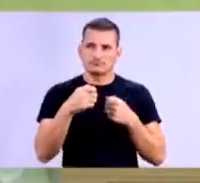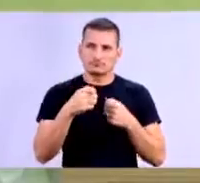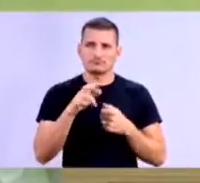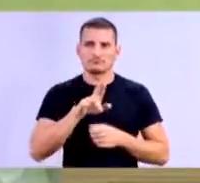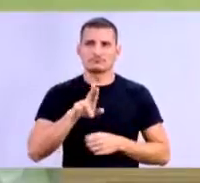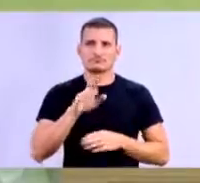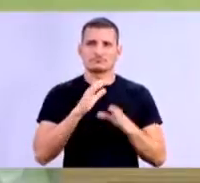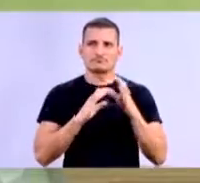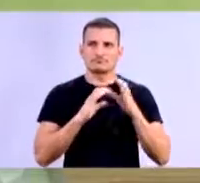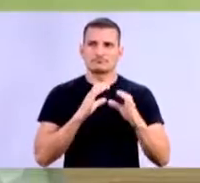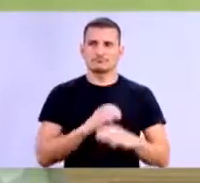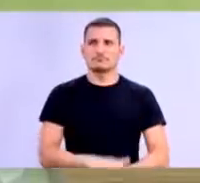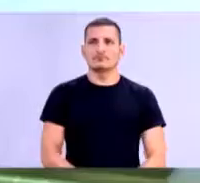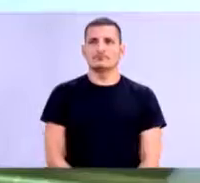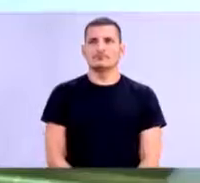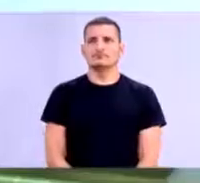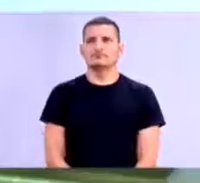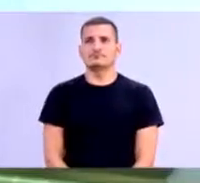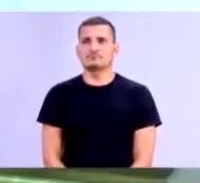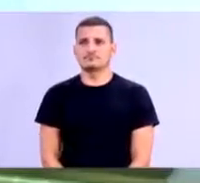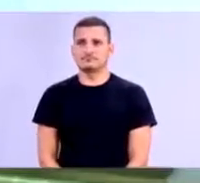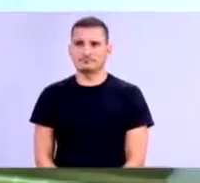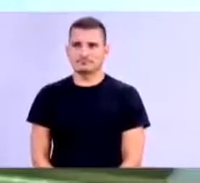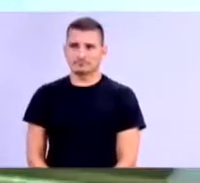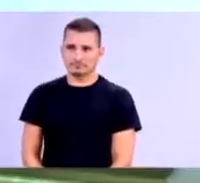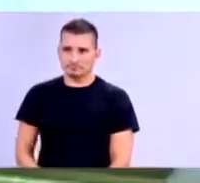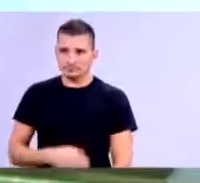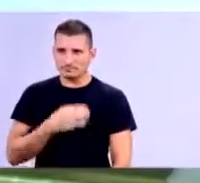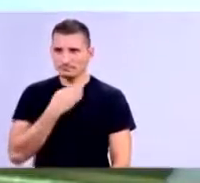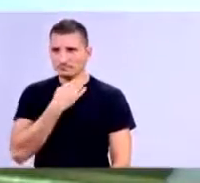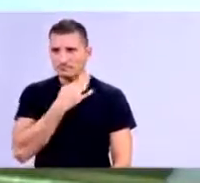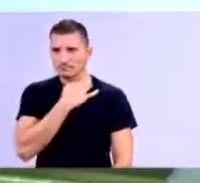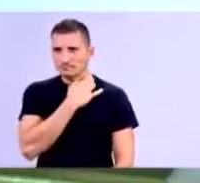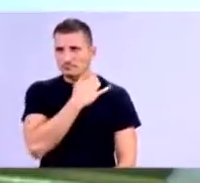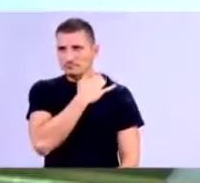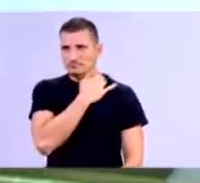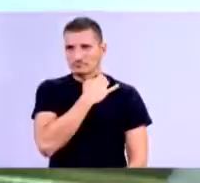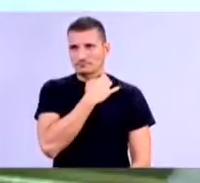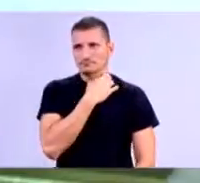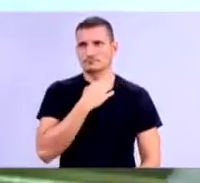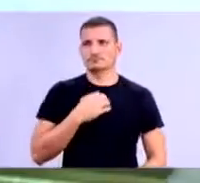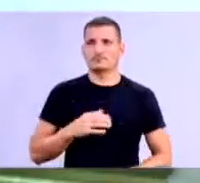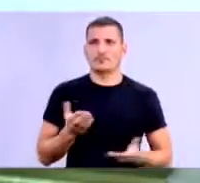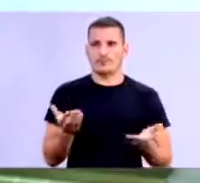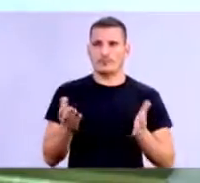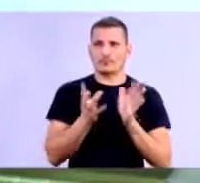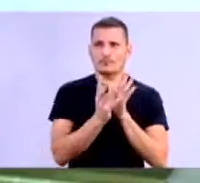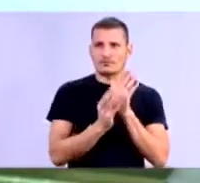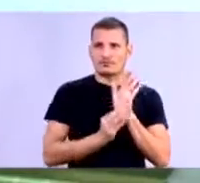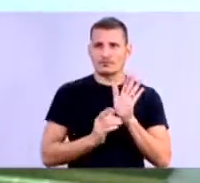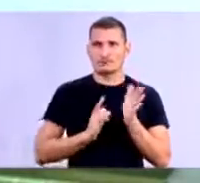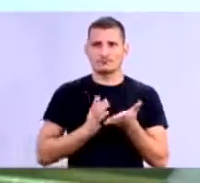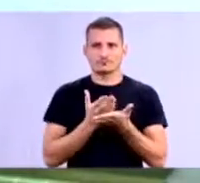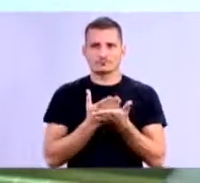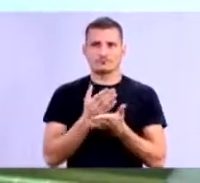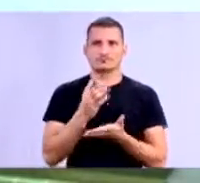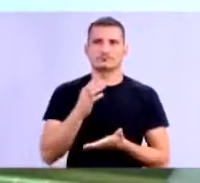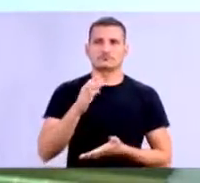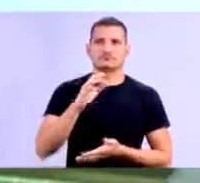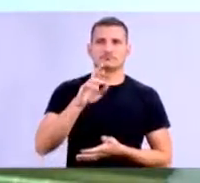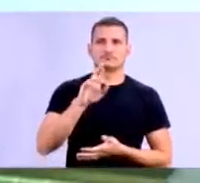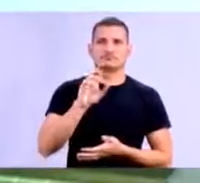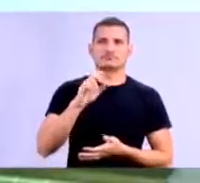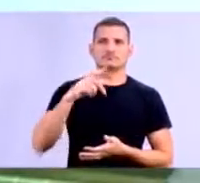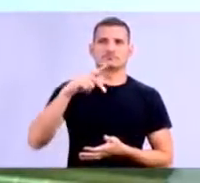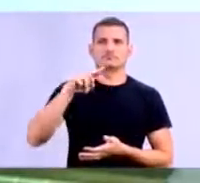comunicação. Tá certo, então esse estudo que nós fizemos hoje está no Manual de Redação da República e está relacionado